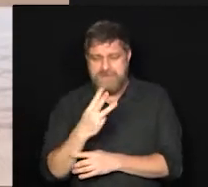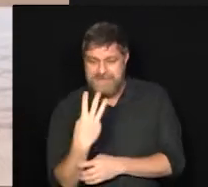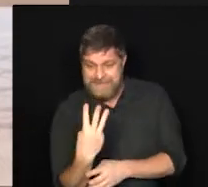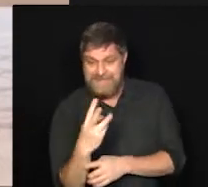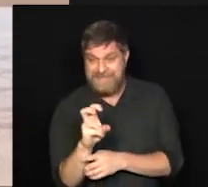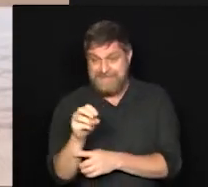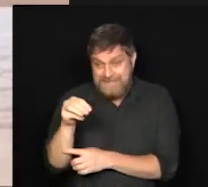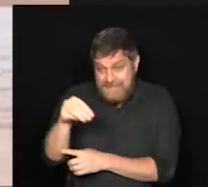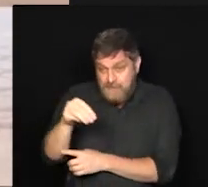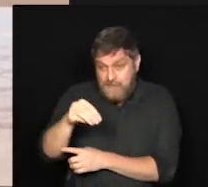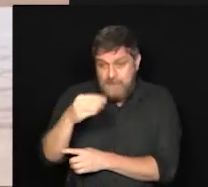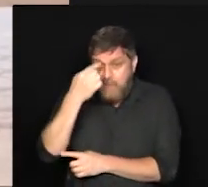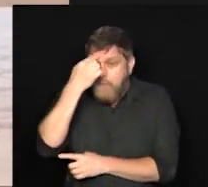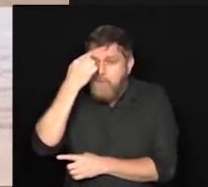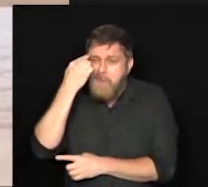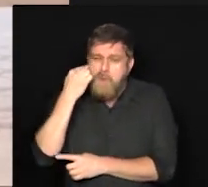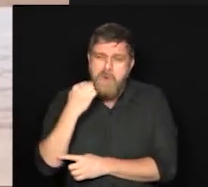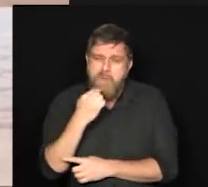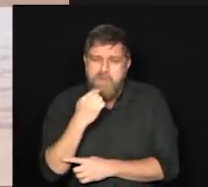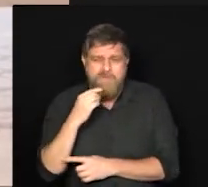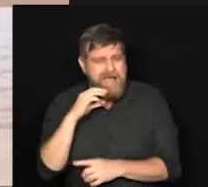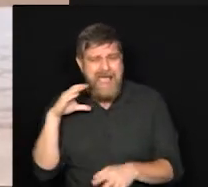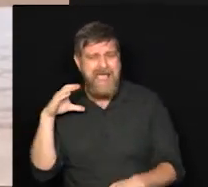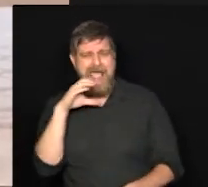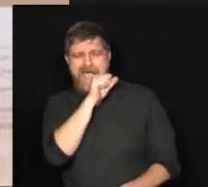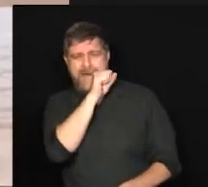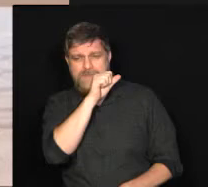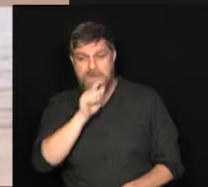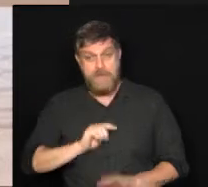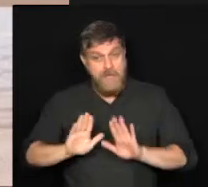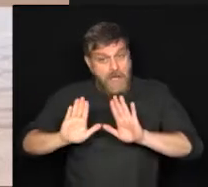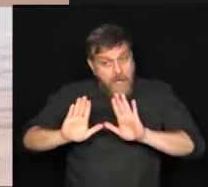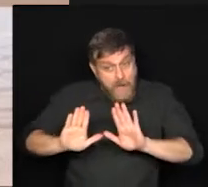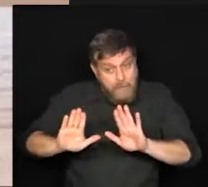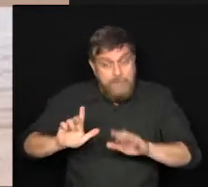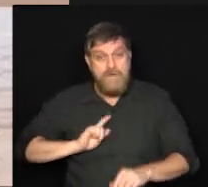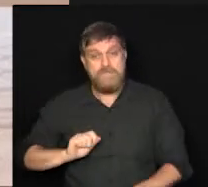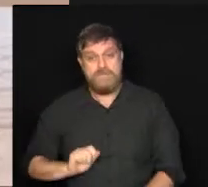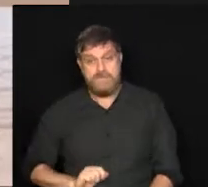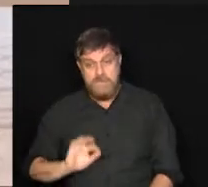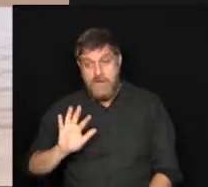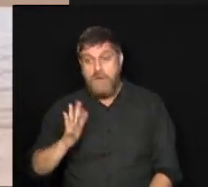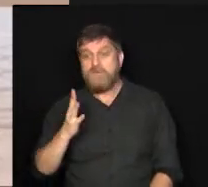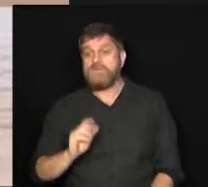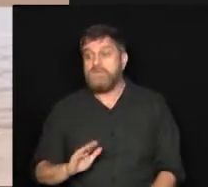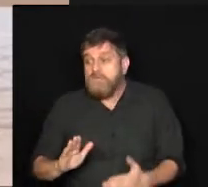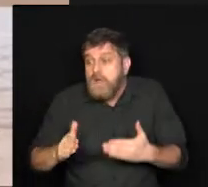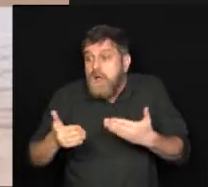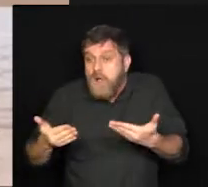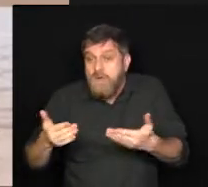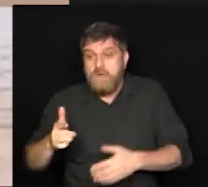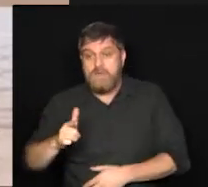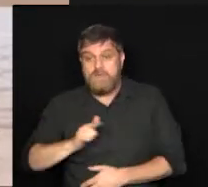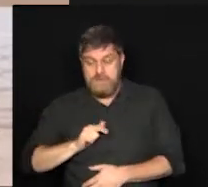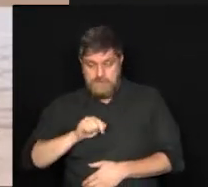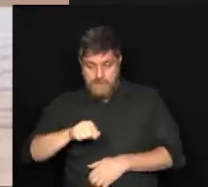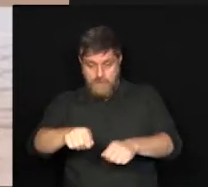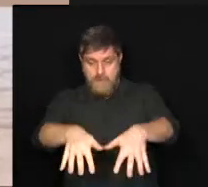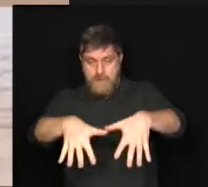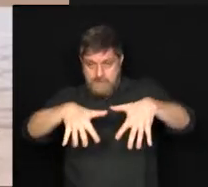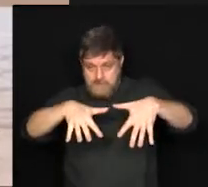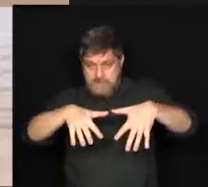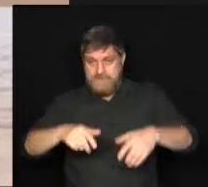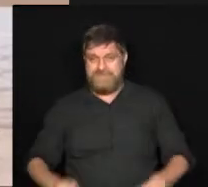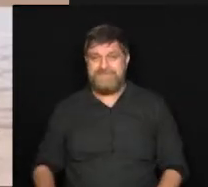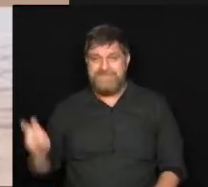foi uma audiência rápida, mas aconteceu. E agora, com essa audiência, na